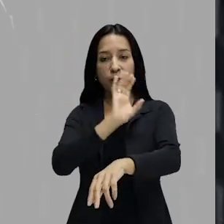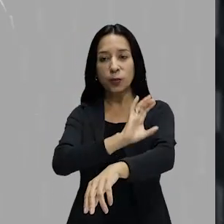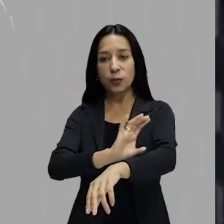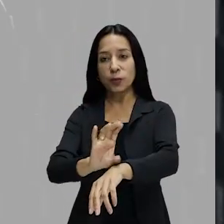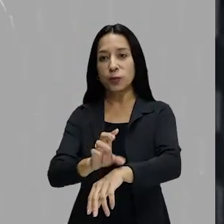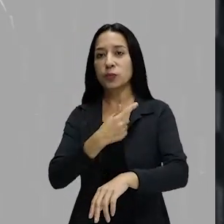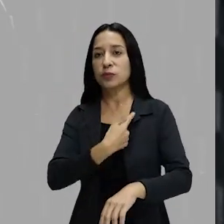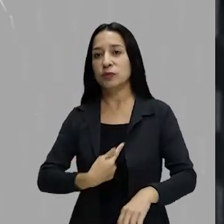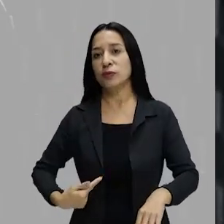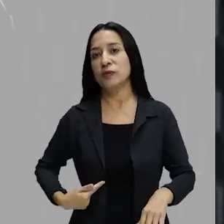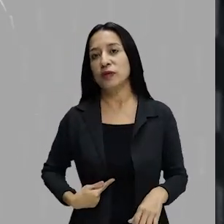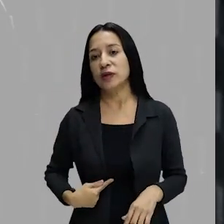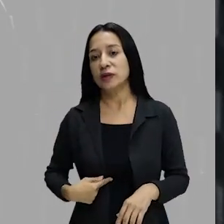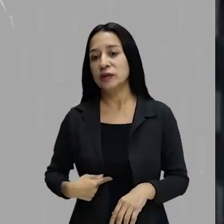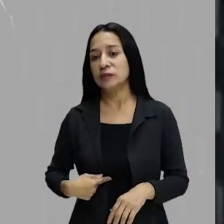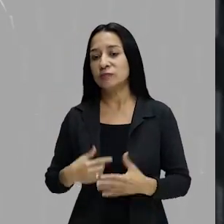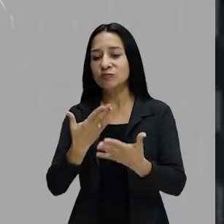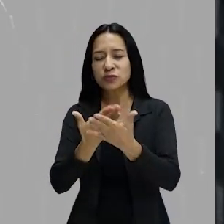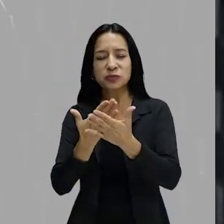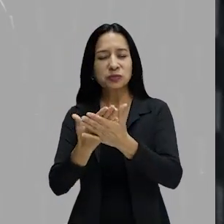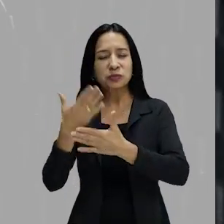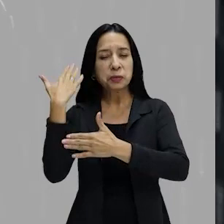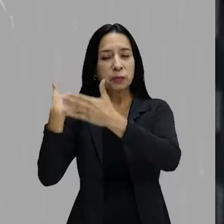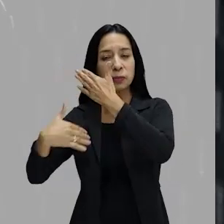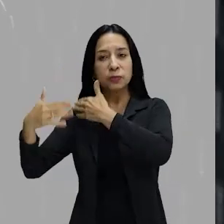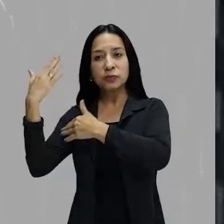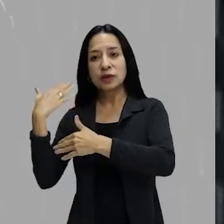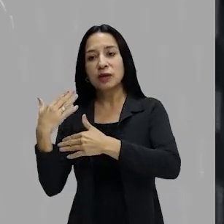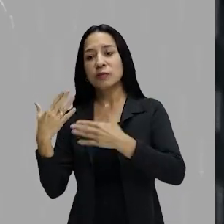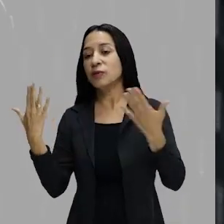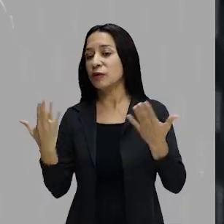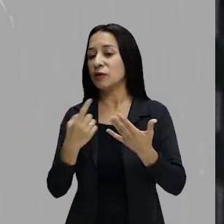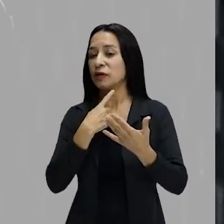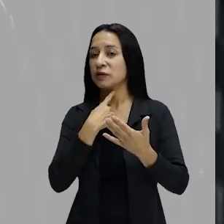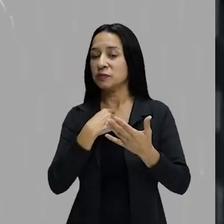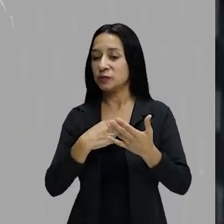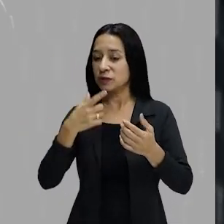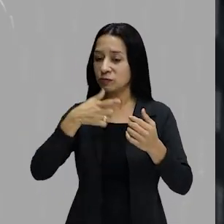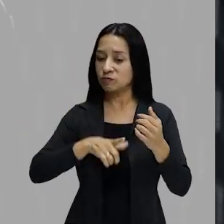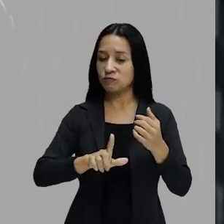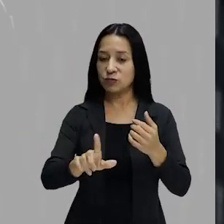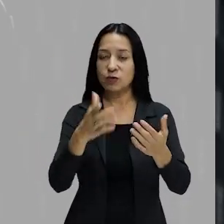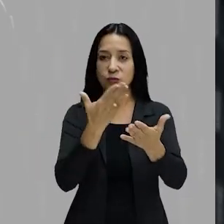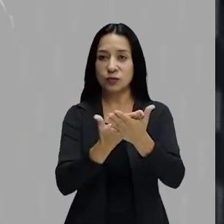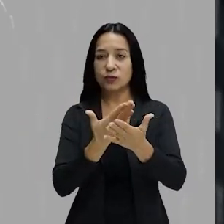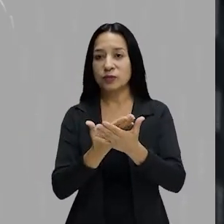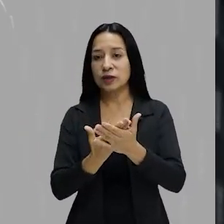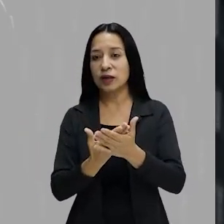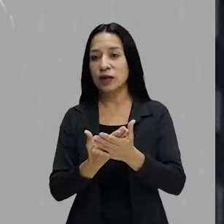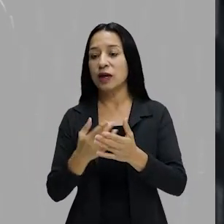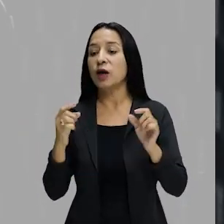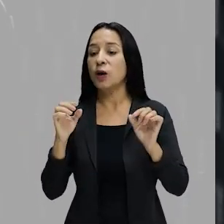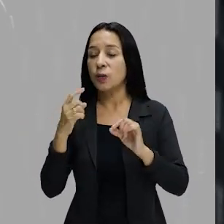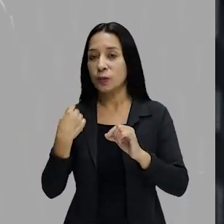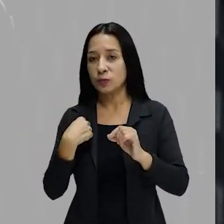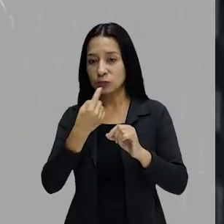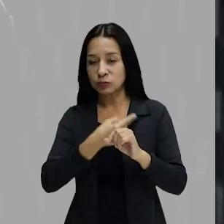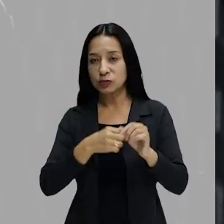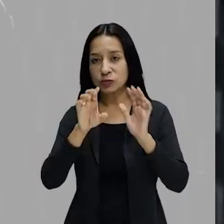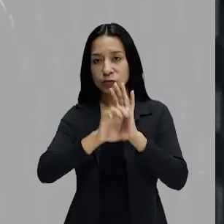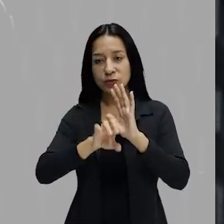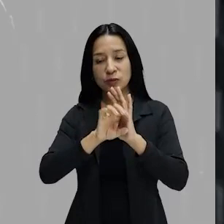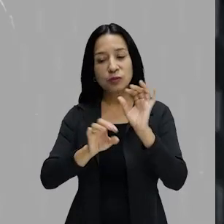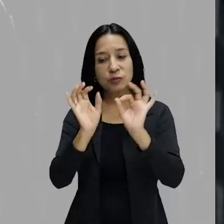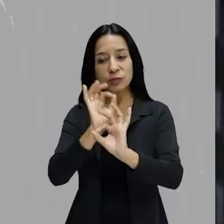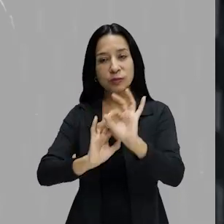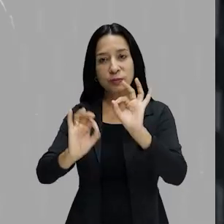se animou aí na pandemia, deu até vontade de estudar de novo, então nós estamos aqui. Nosso conteúdo é preparado com muito